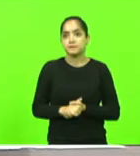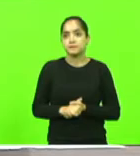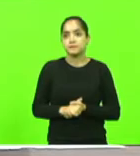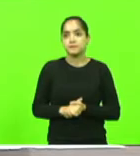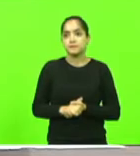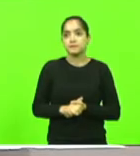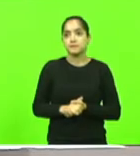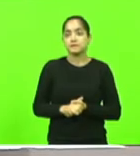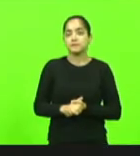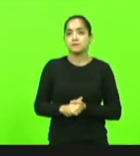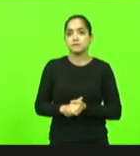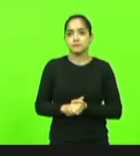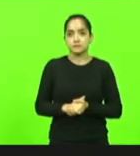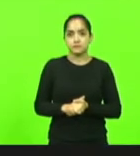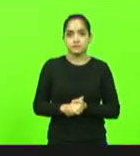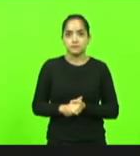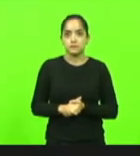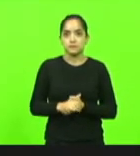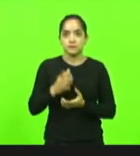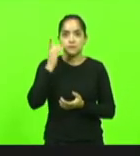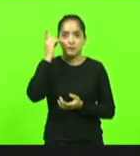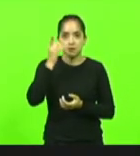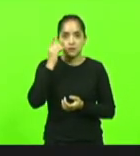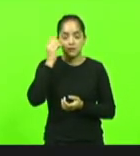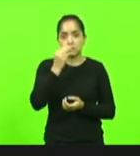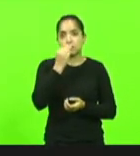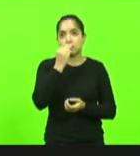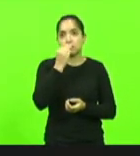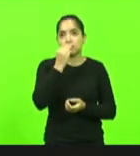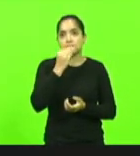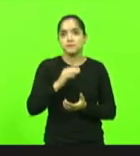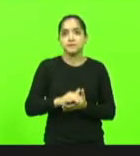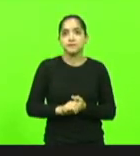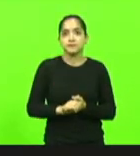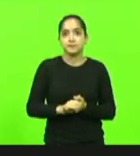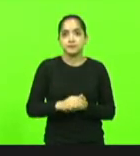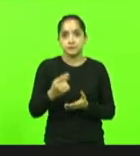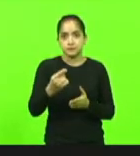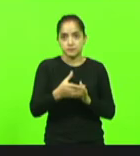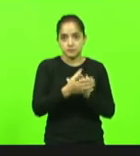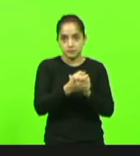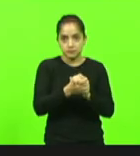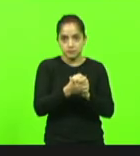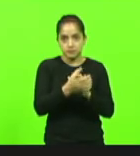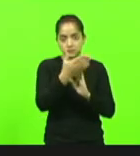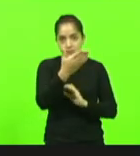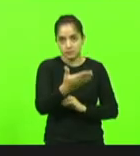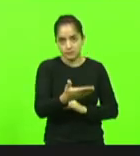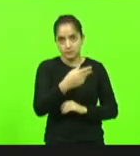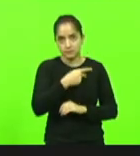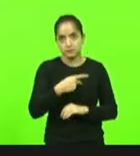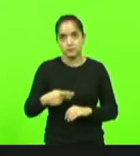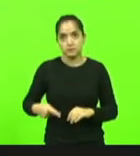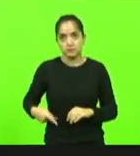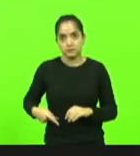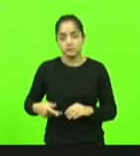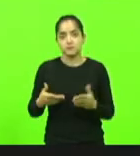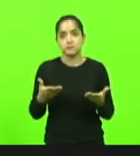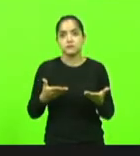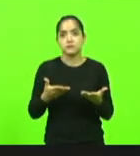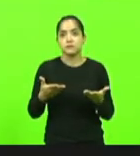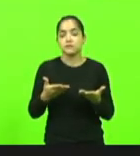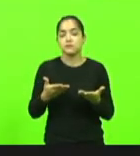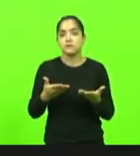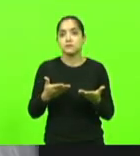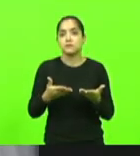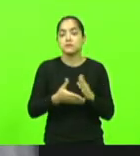Presidente. Fala, deputado Sopelsa, com a palavra. Eu quero primeiro lhe cumprimentar, Vossa Excelência, que está presidindo essa sessão,